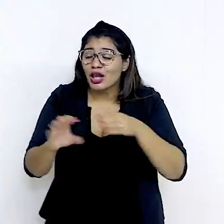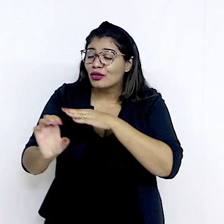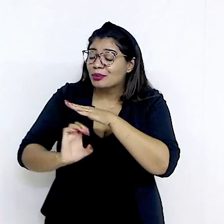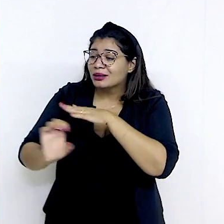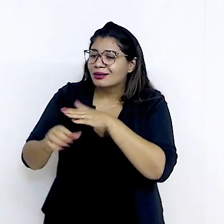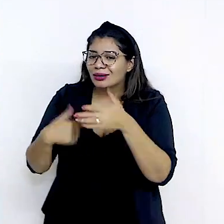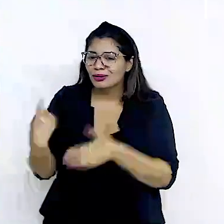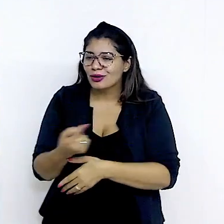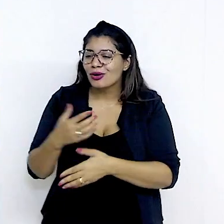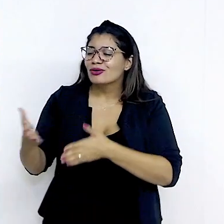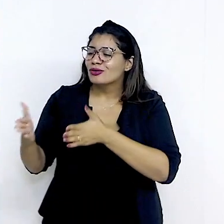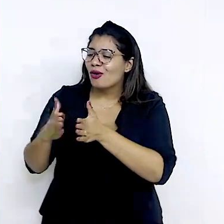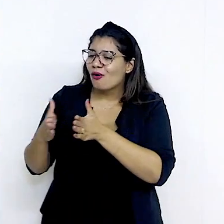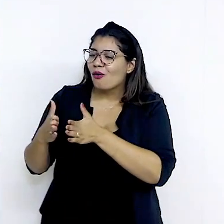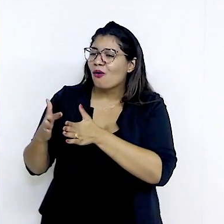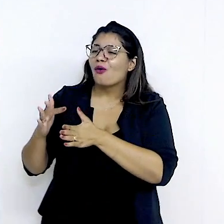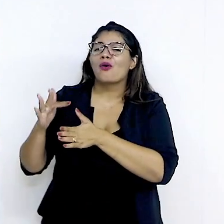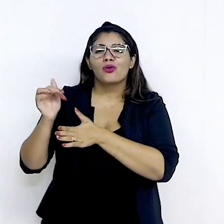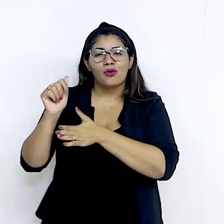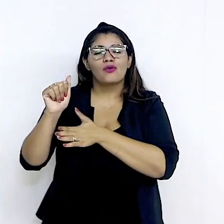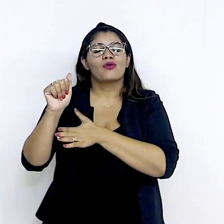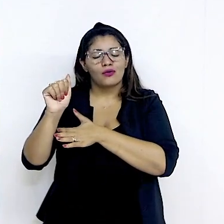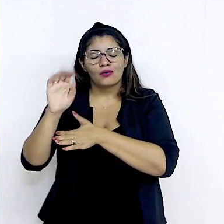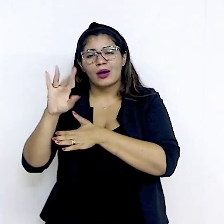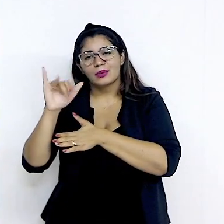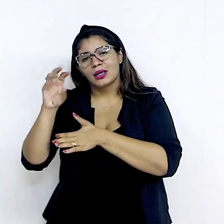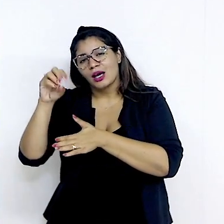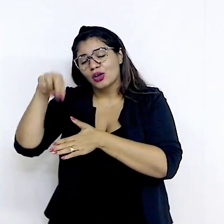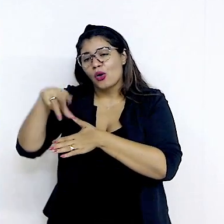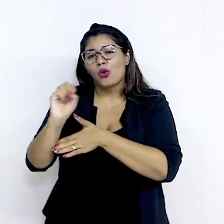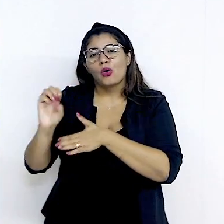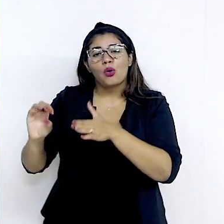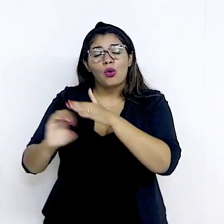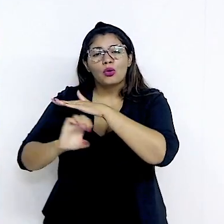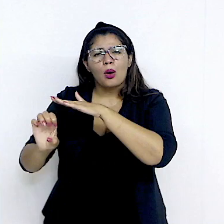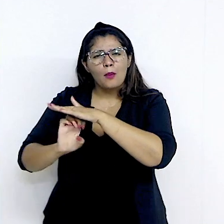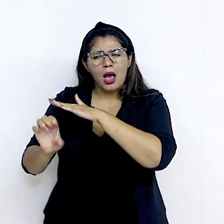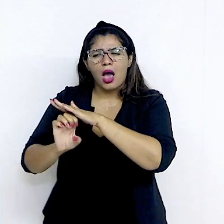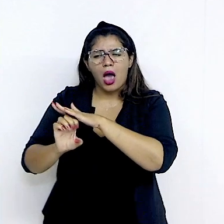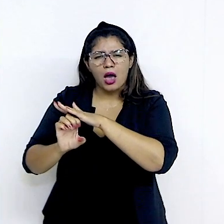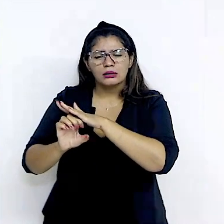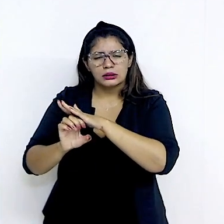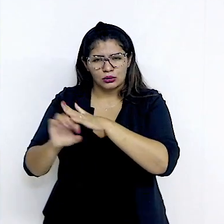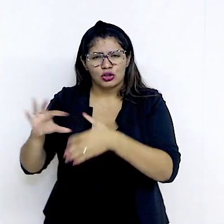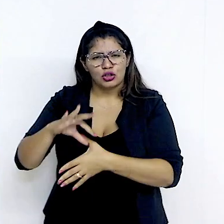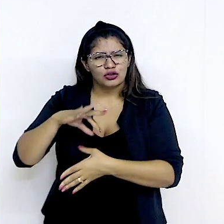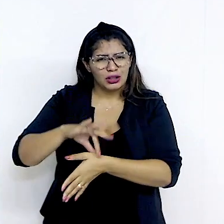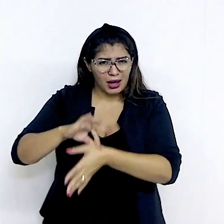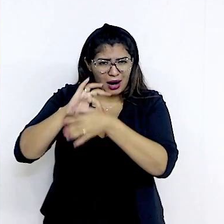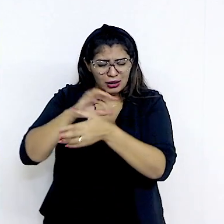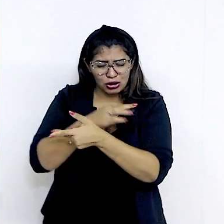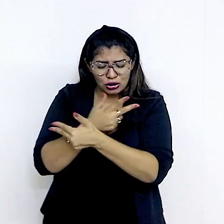commodities do nosso lado. O doutor Fabiano também mencionou o comércio de carnes de aves, de carne bovina, que de